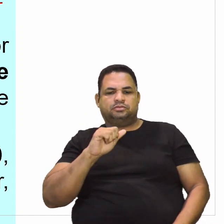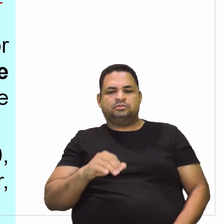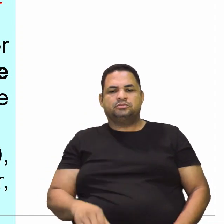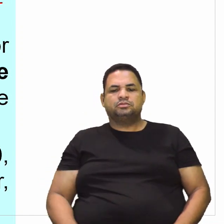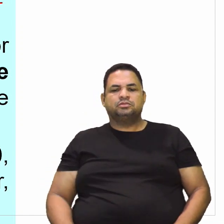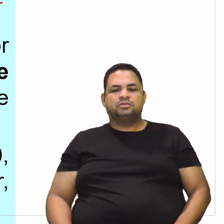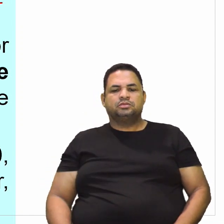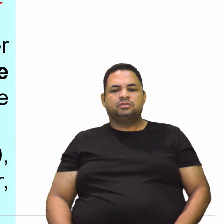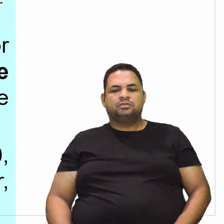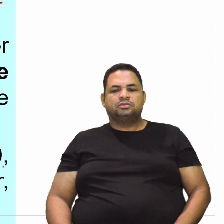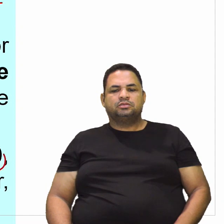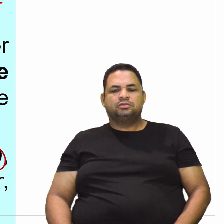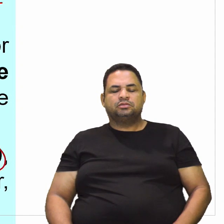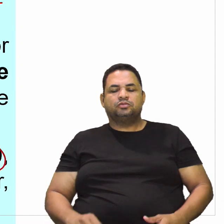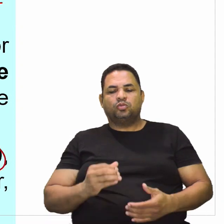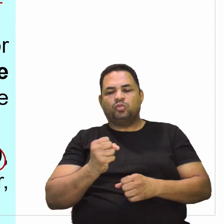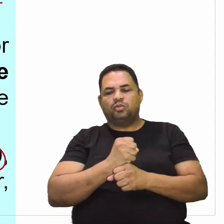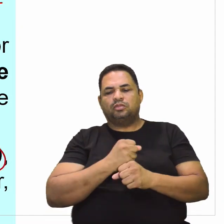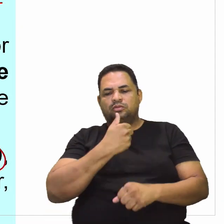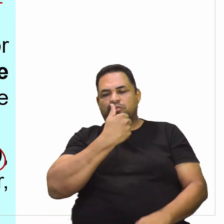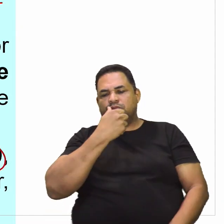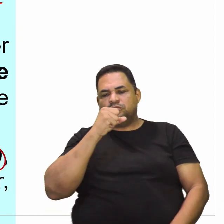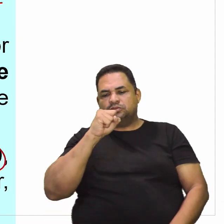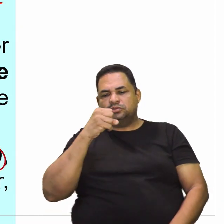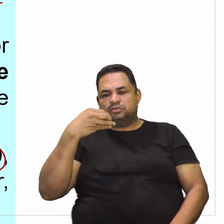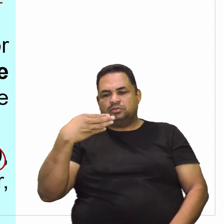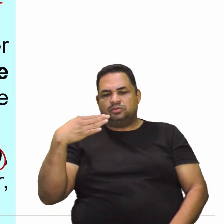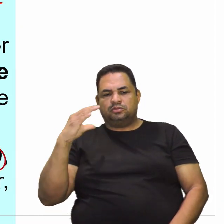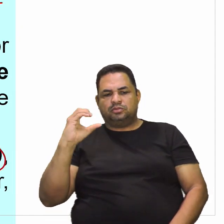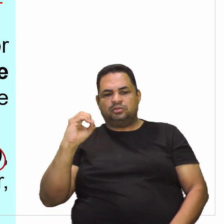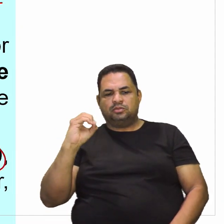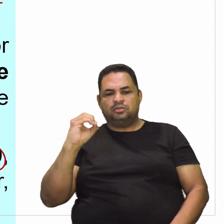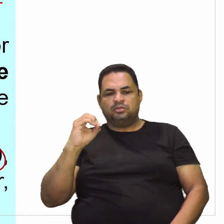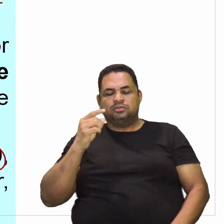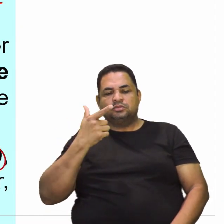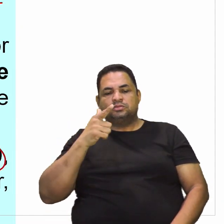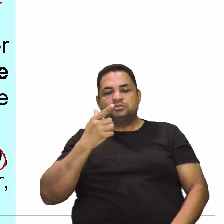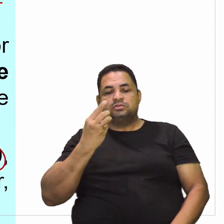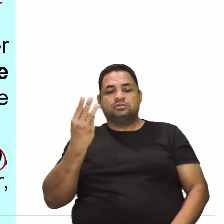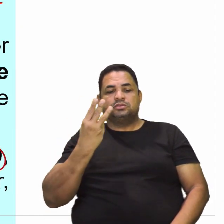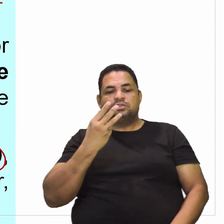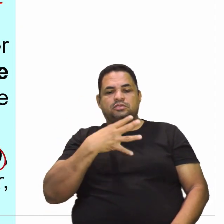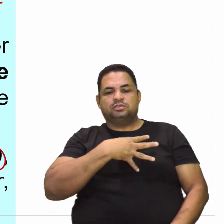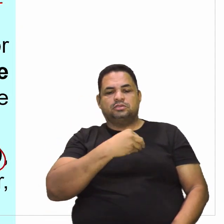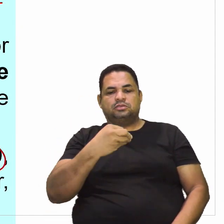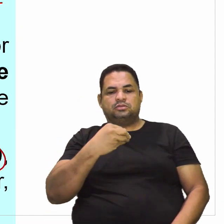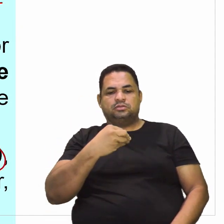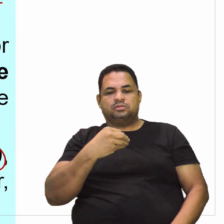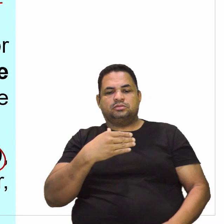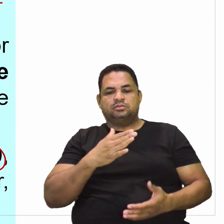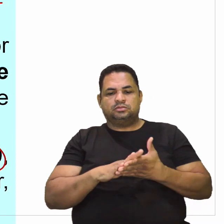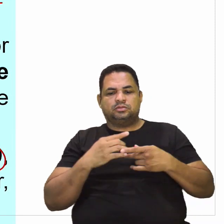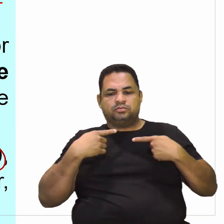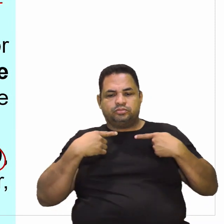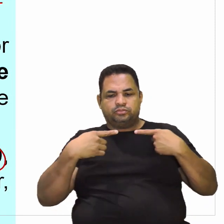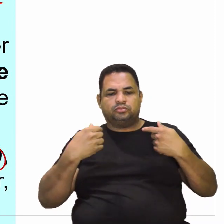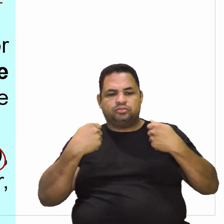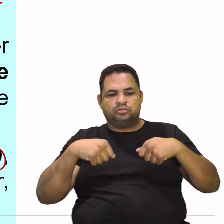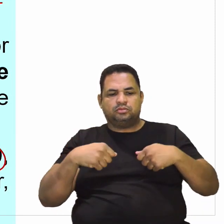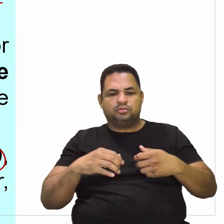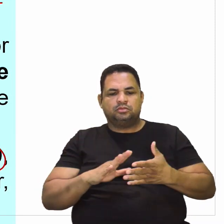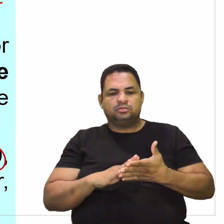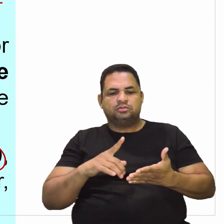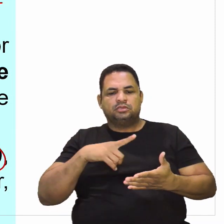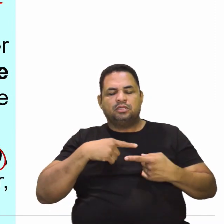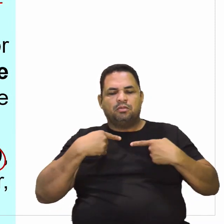dele, já no ano 840, seus 3 filhos disputaram o poder, travando